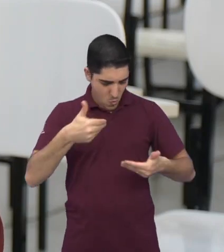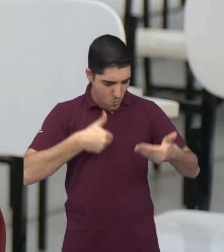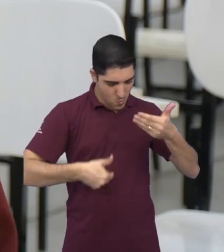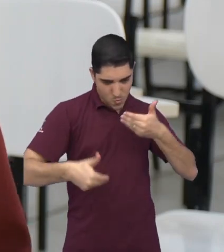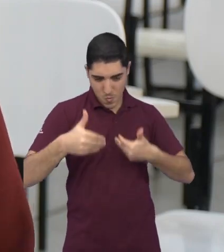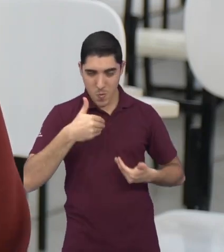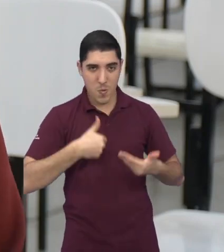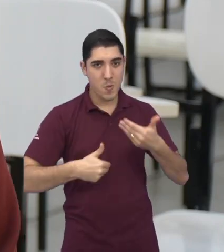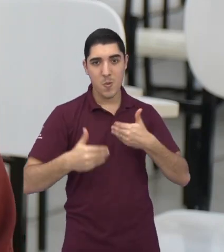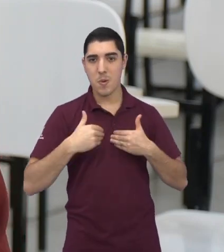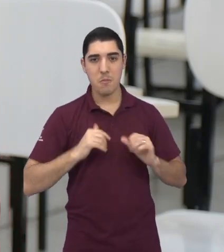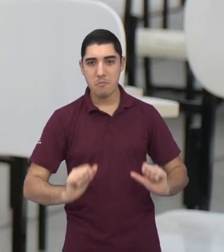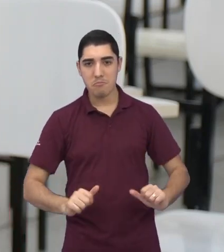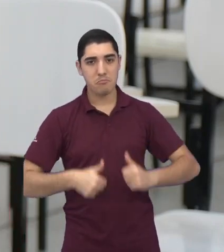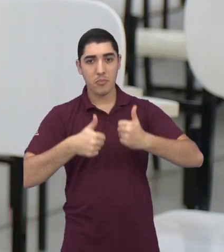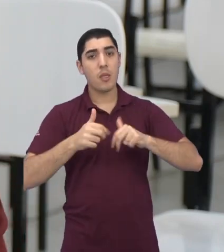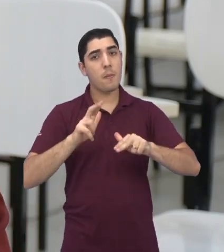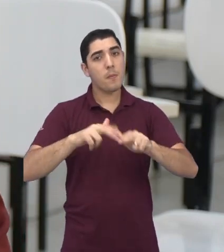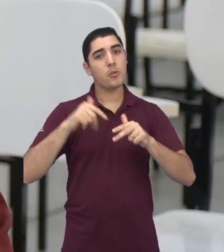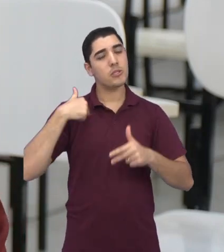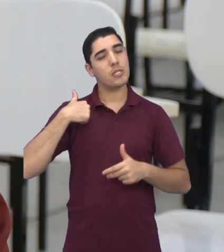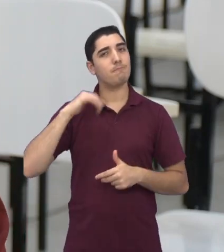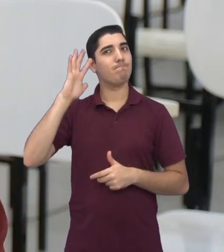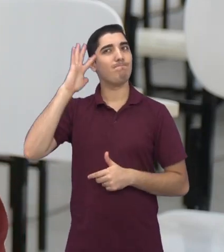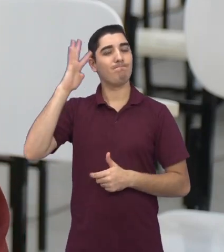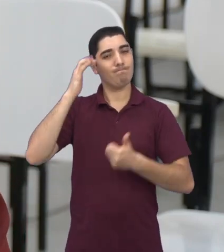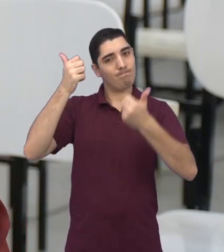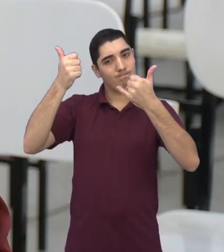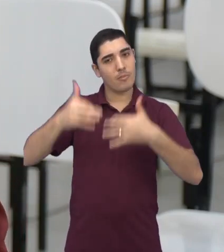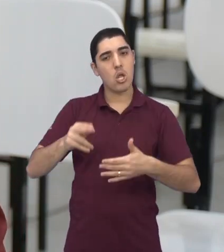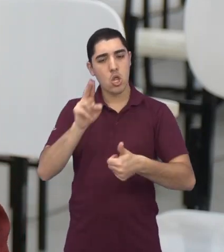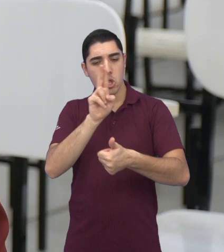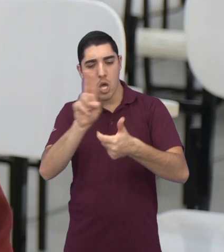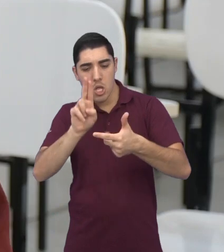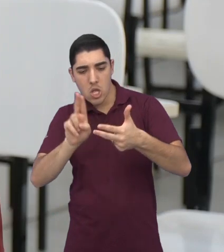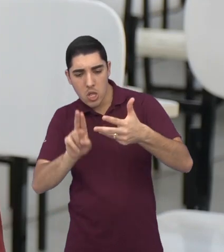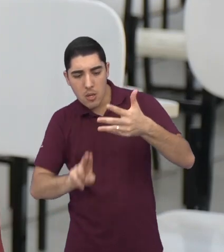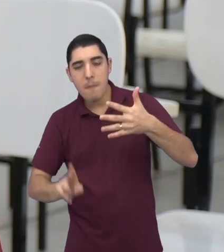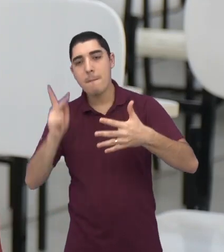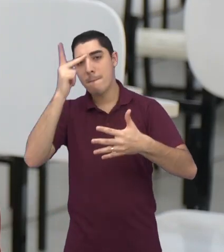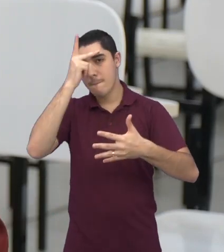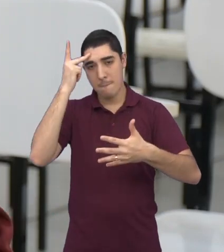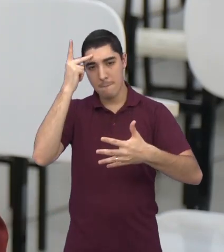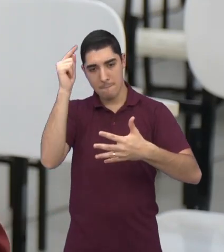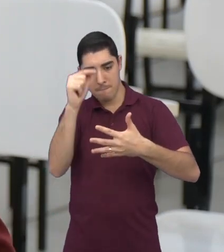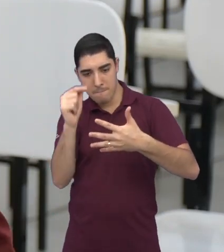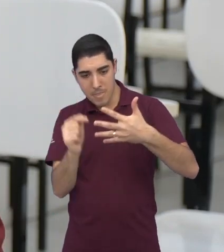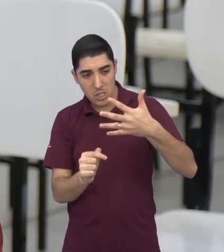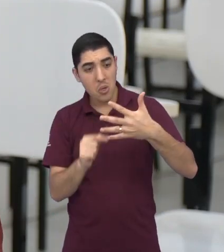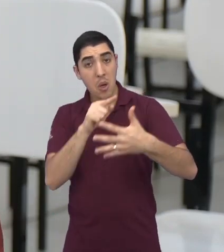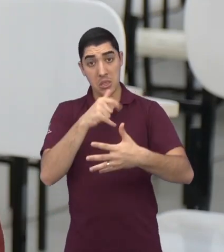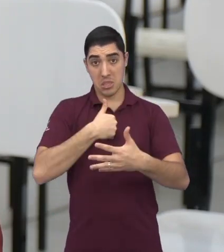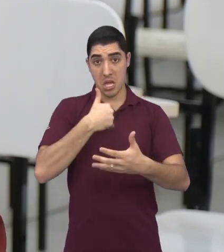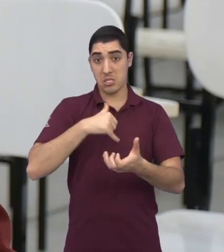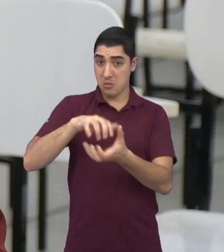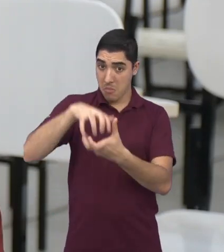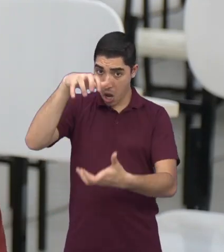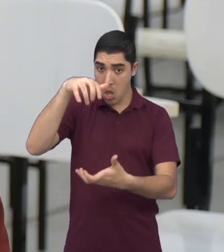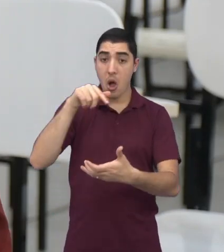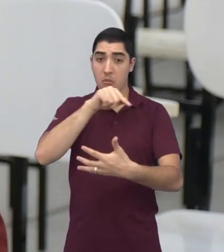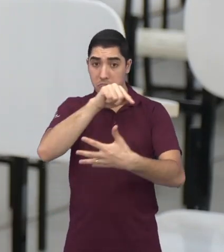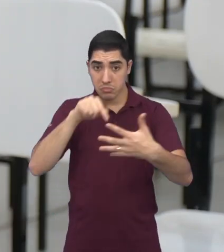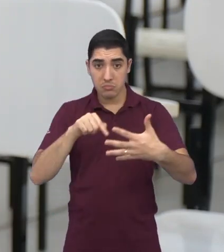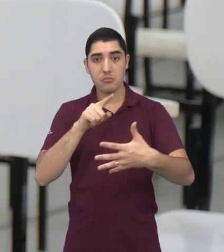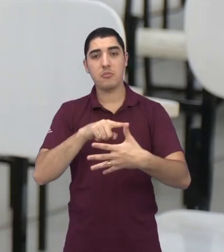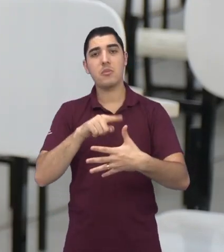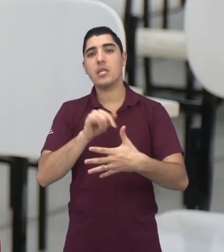eu pensei em falar sobre alguns nomes de pessoas que estão aí na terceira idade e muito